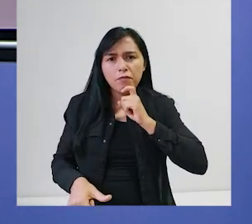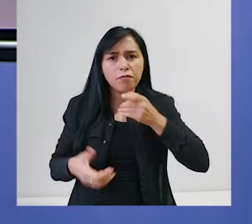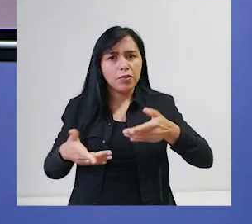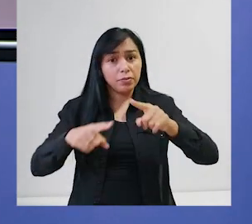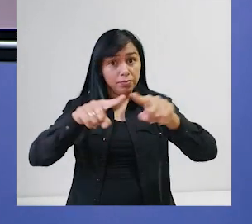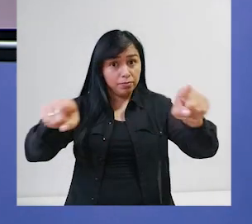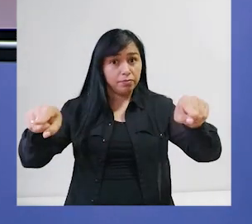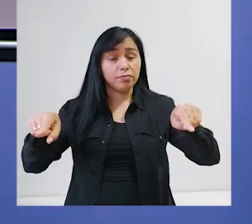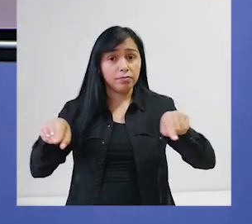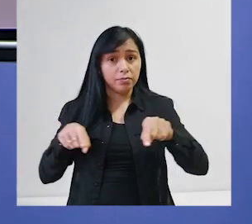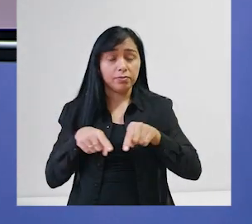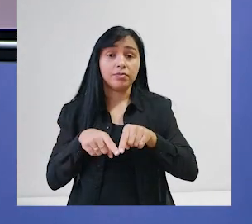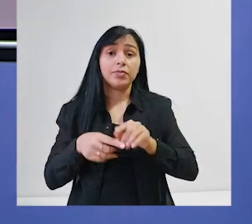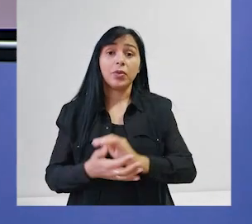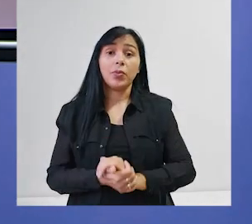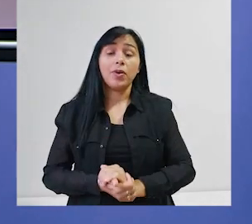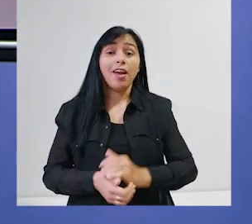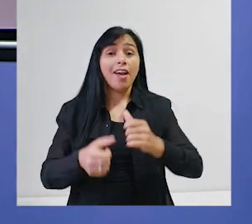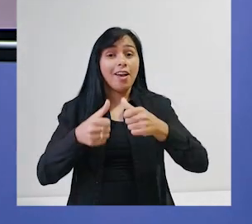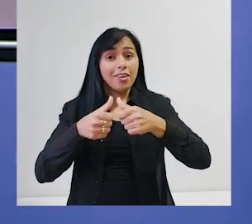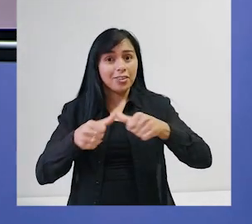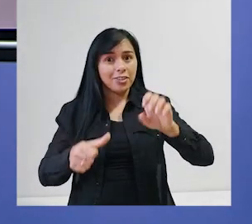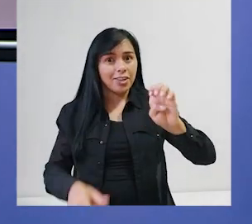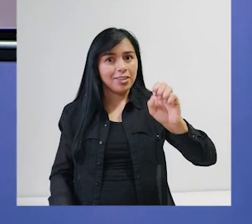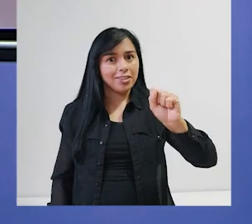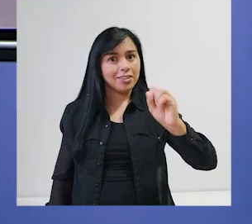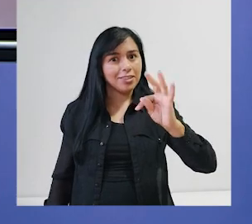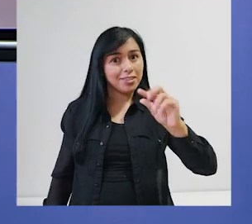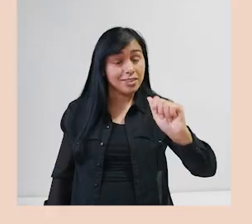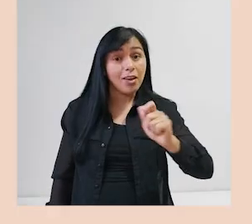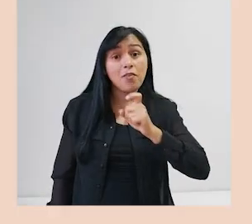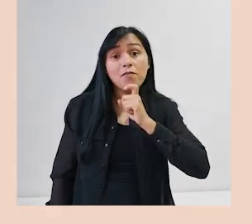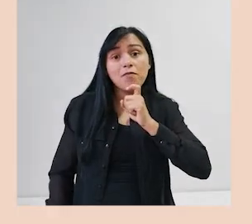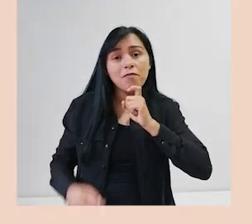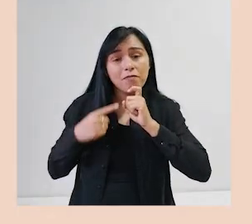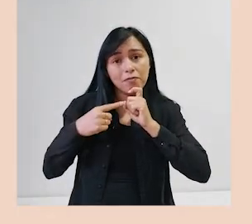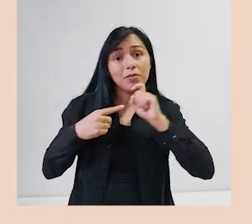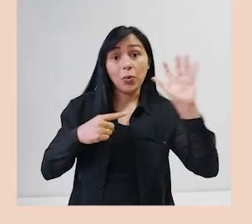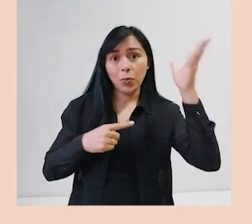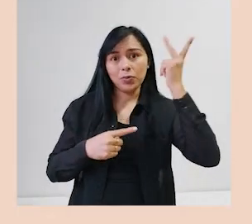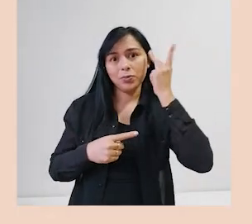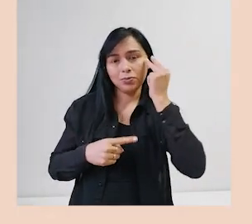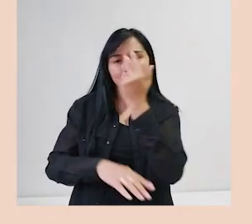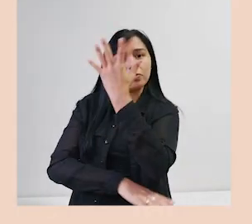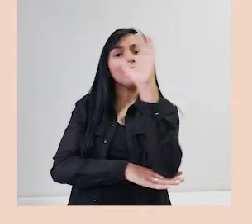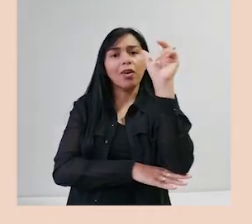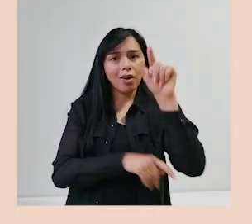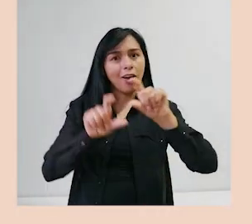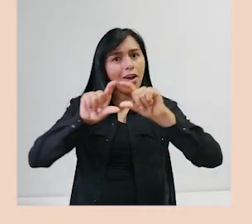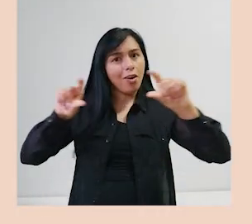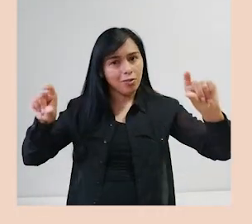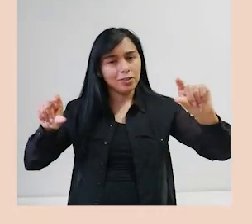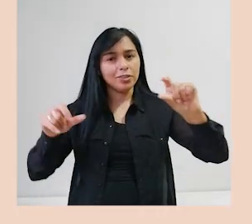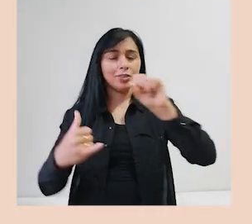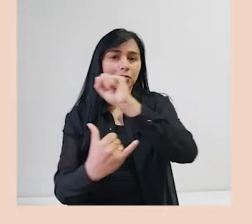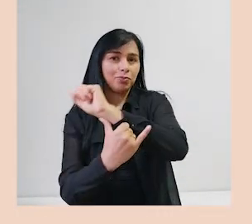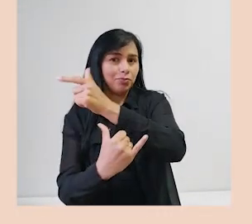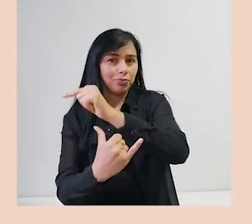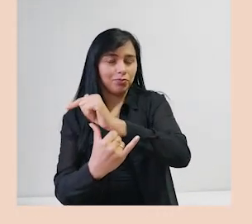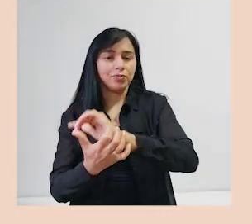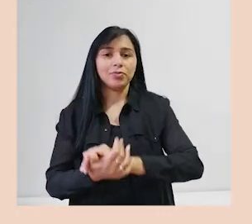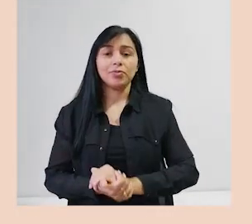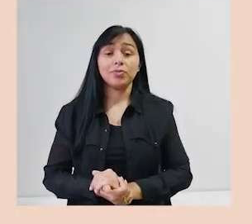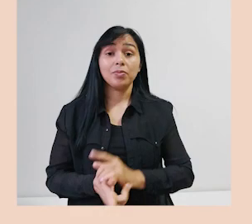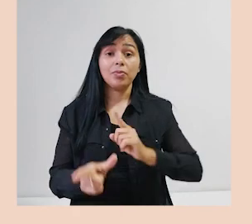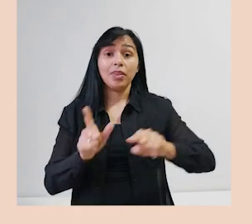fenômeno natural portanto temos uma oração sem sujeito choveram propostas de emprego temos o verbo